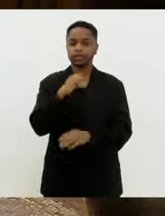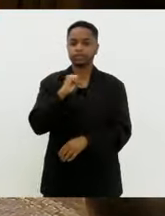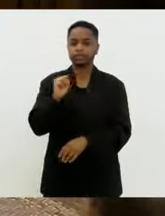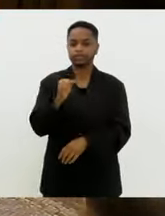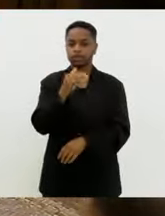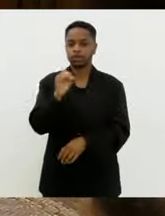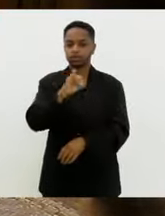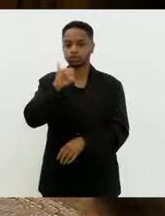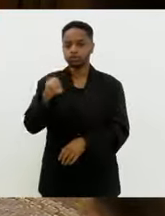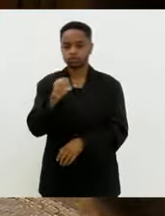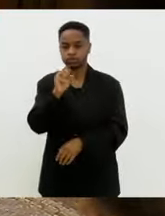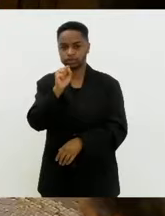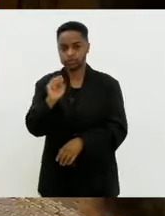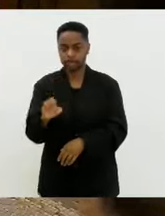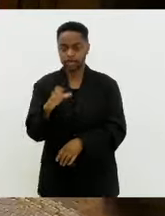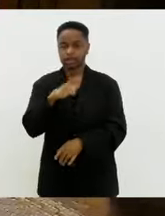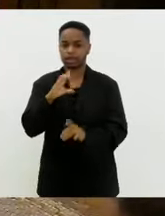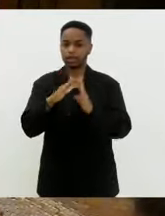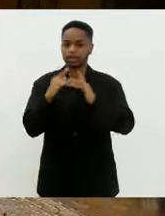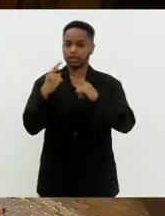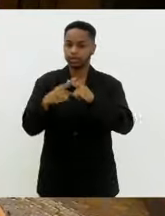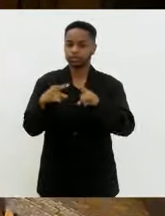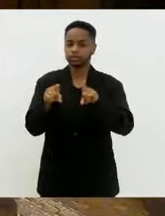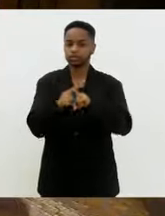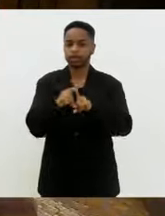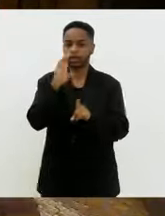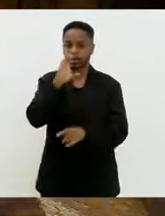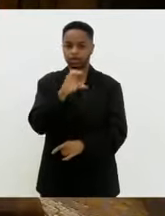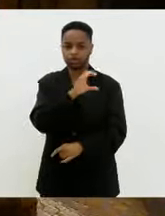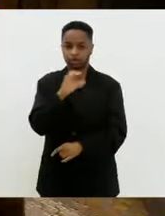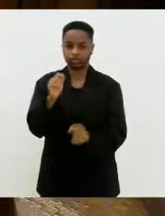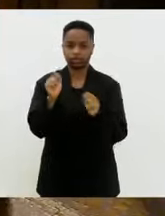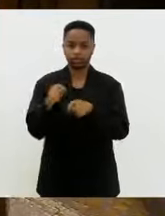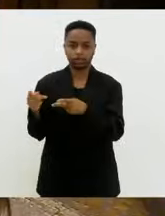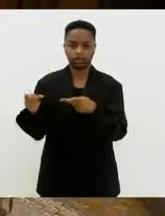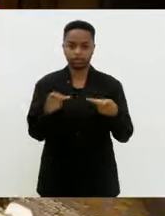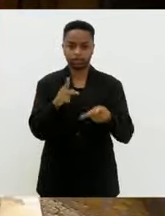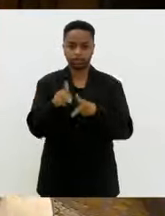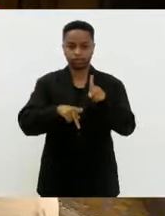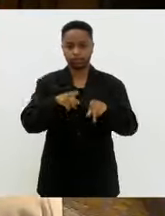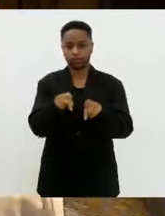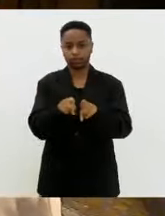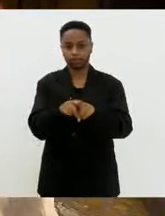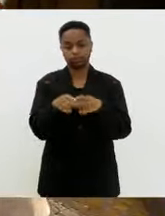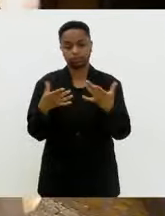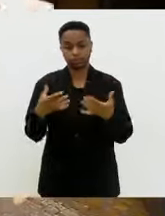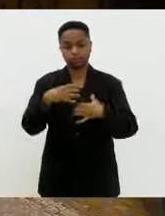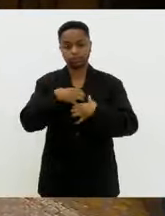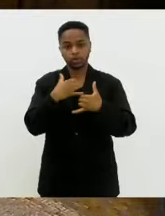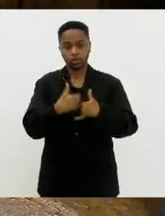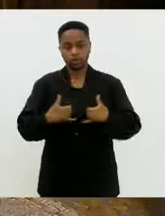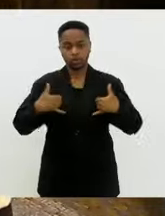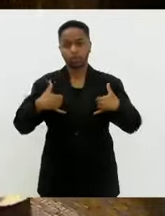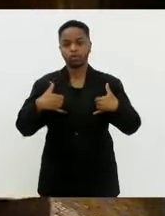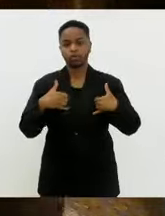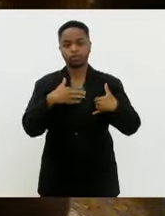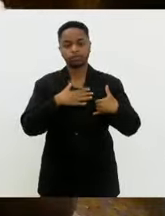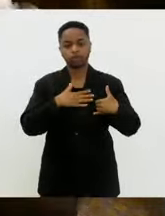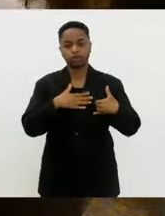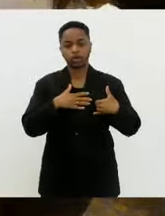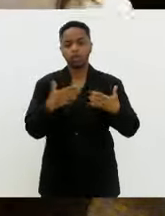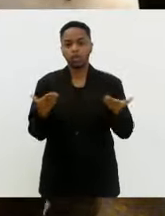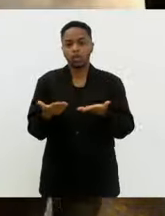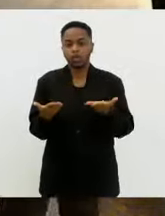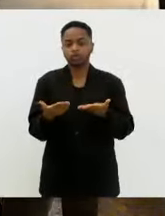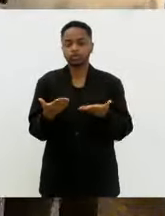que nós temos a igreja, a paróquia, que tem visitação pública também. Então é um orgulho para mim poder hoje com